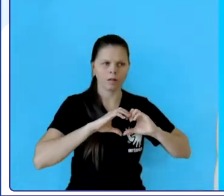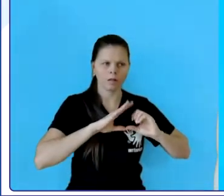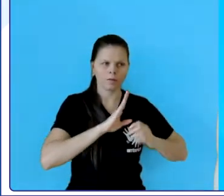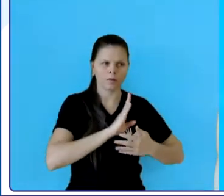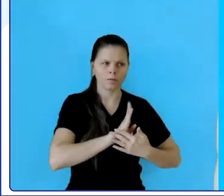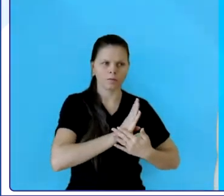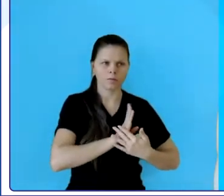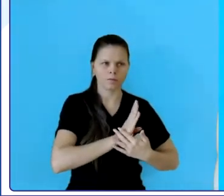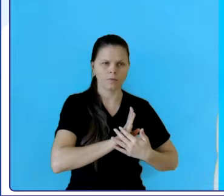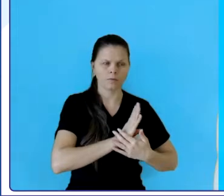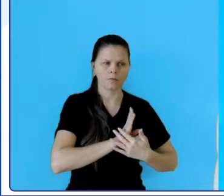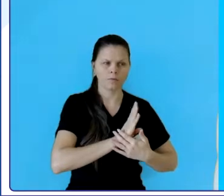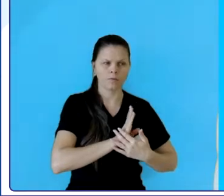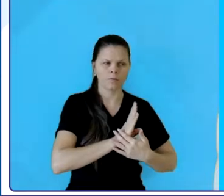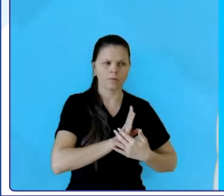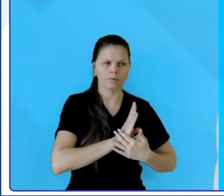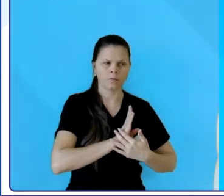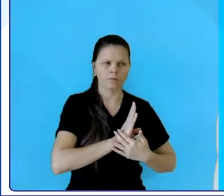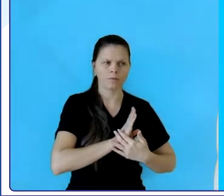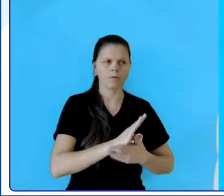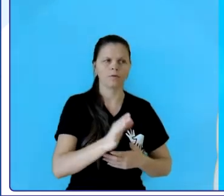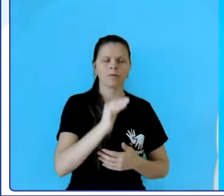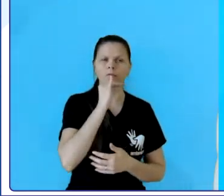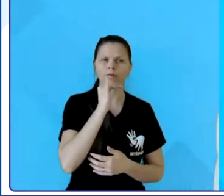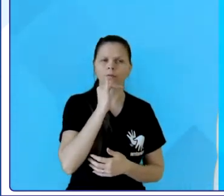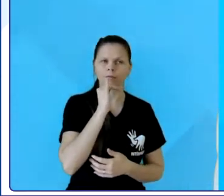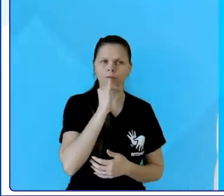maca. Só um exemplo.